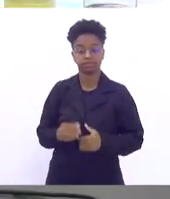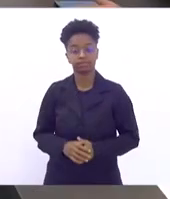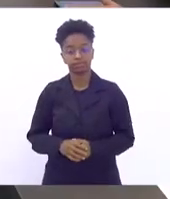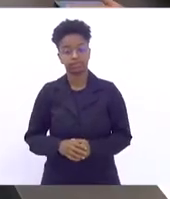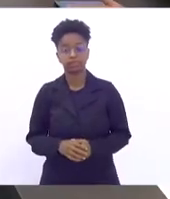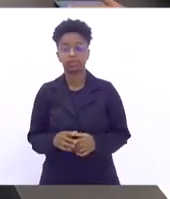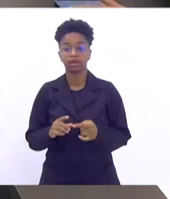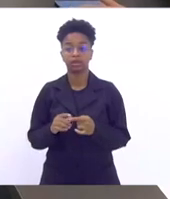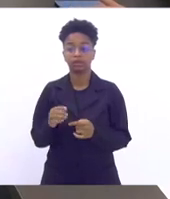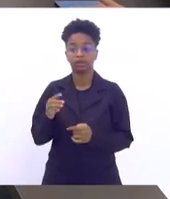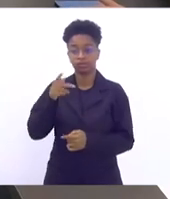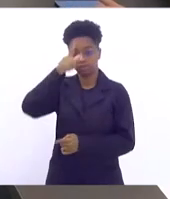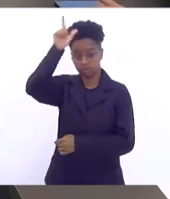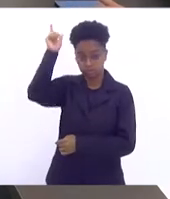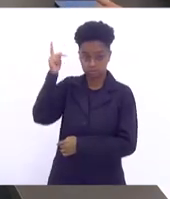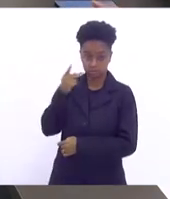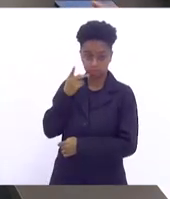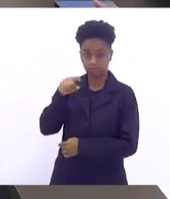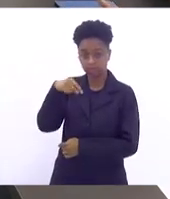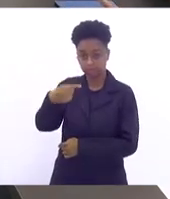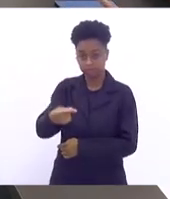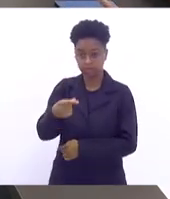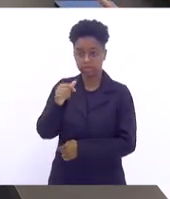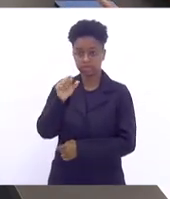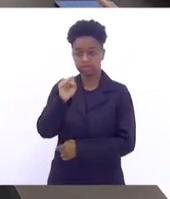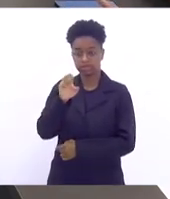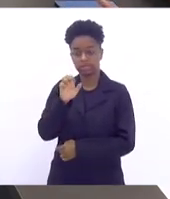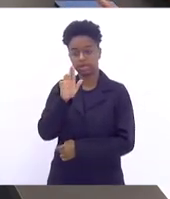Luís Paulo depois Deputado Serafim Deputado Josimar